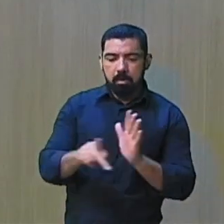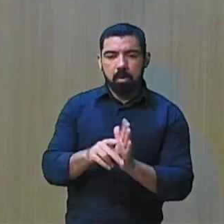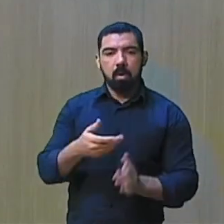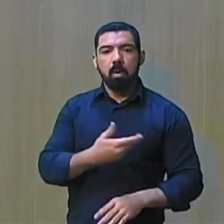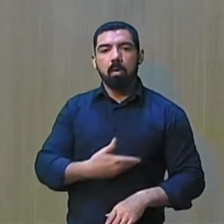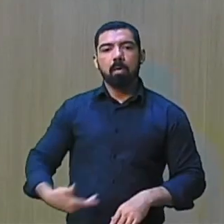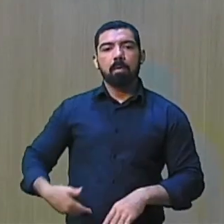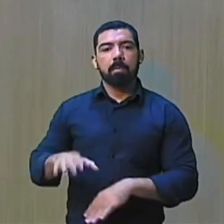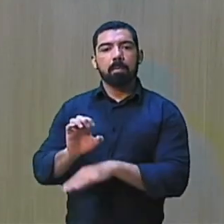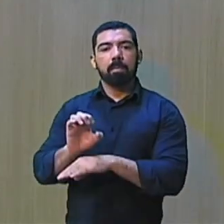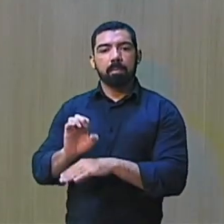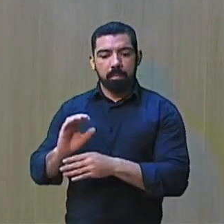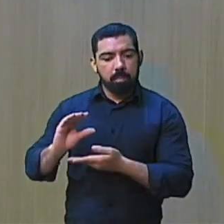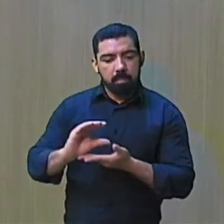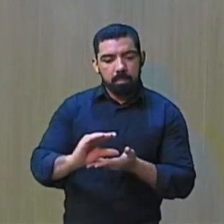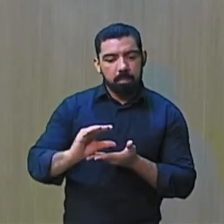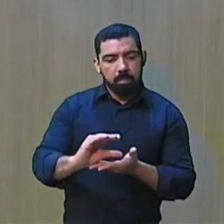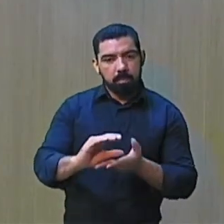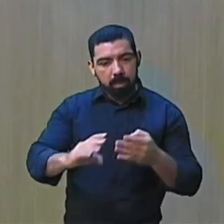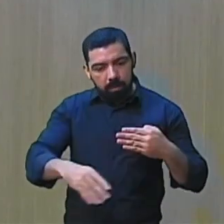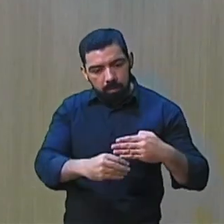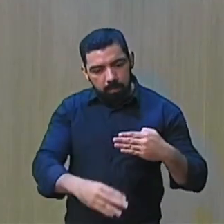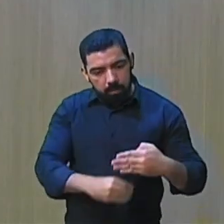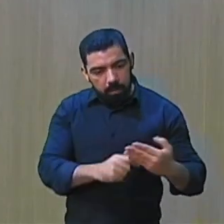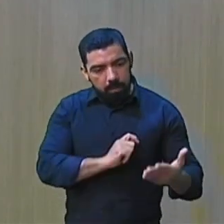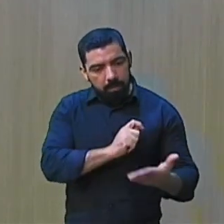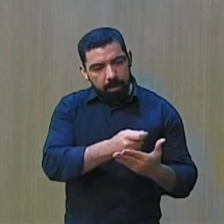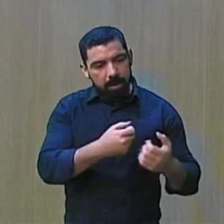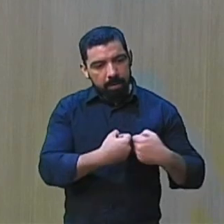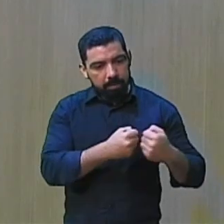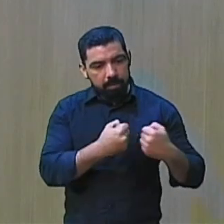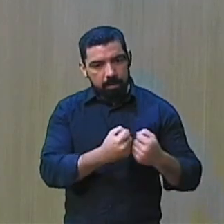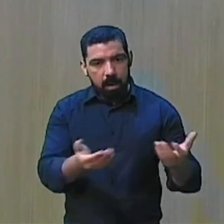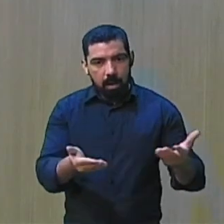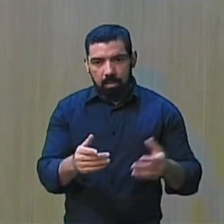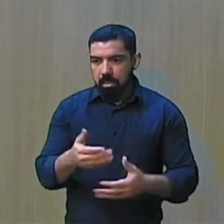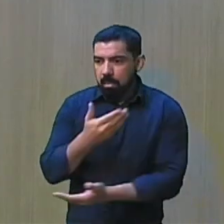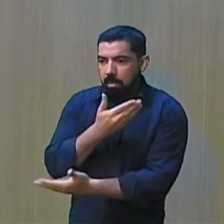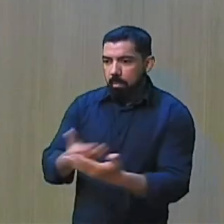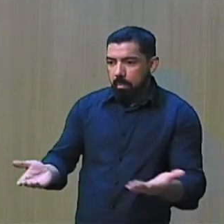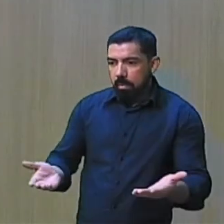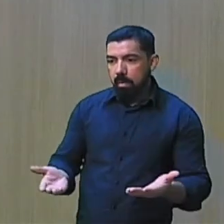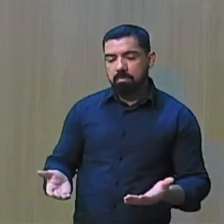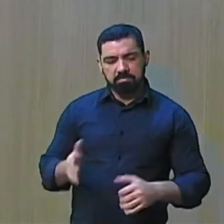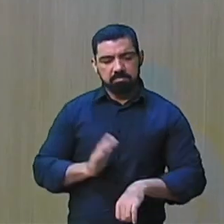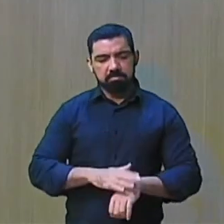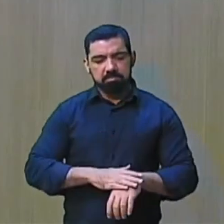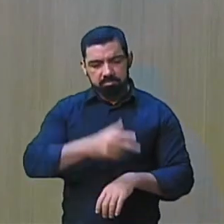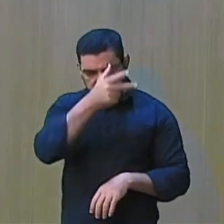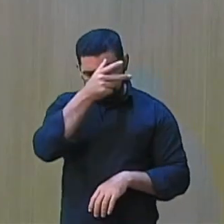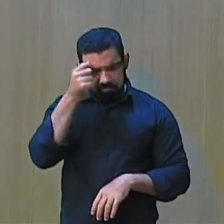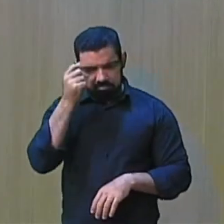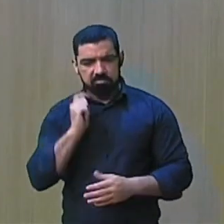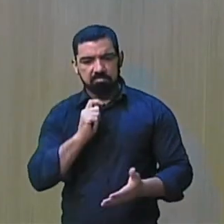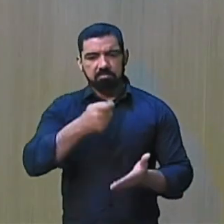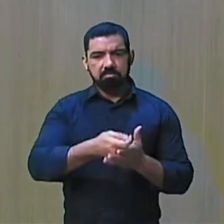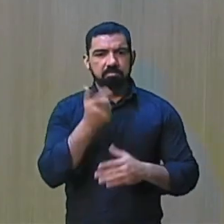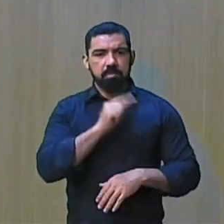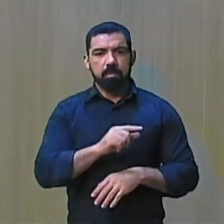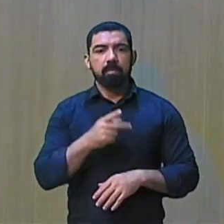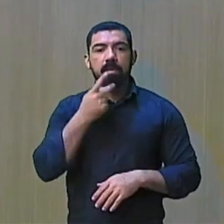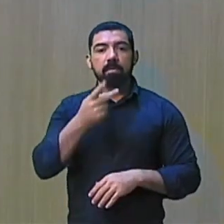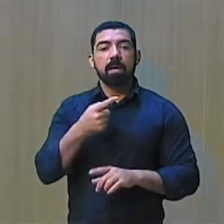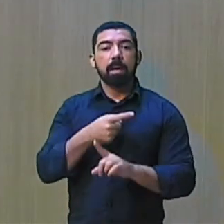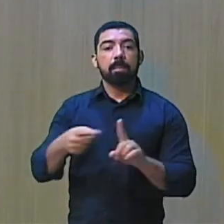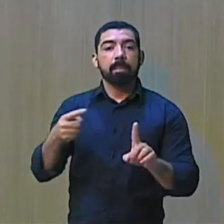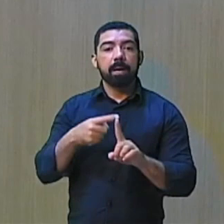Governo do Estado para subsidiar as passagens se falavam na questão da meia na meia